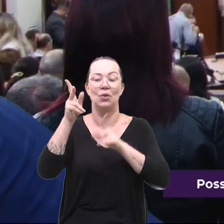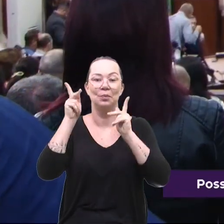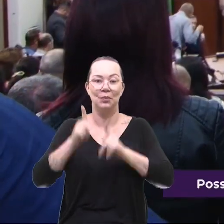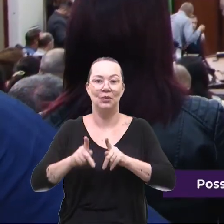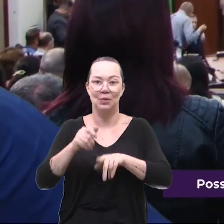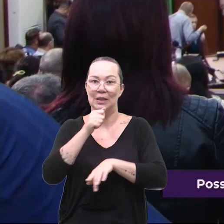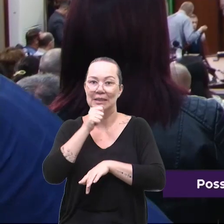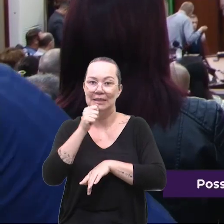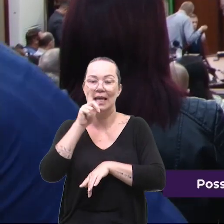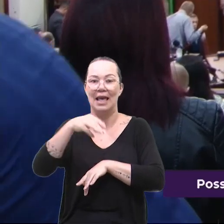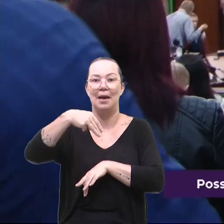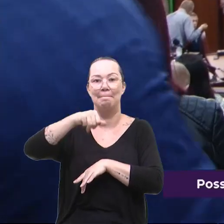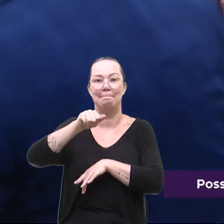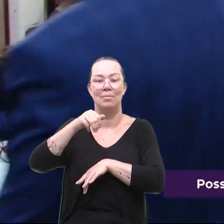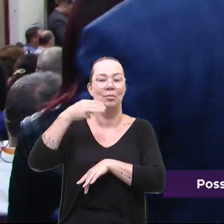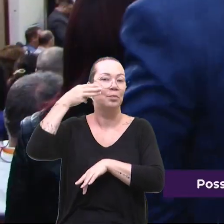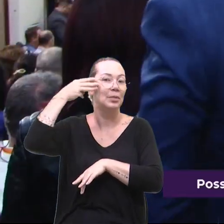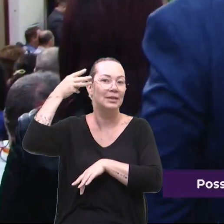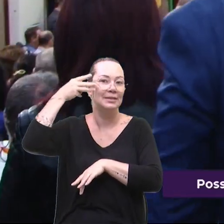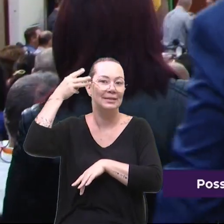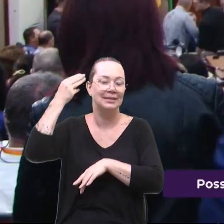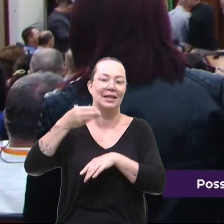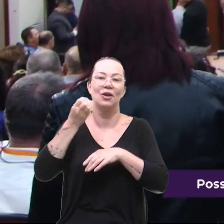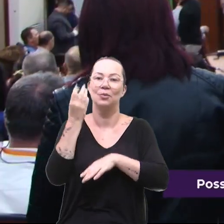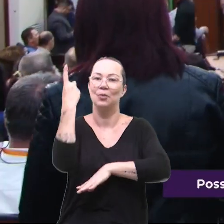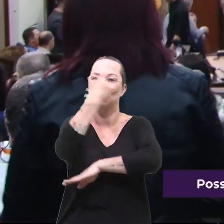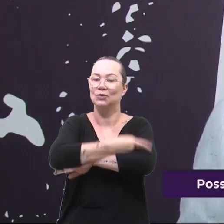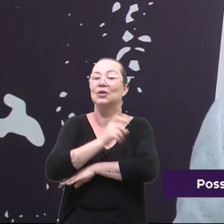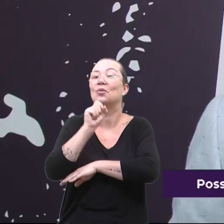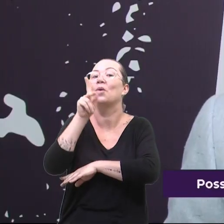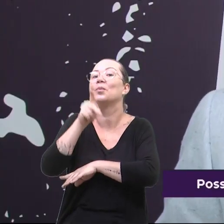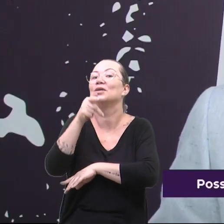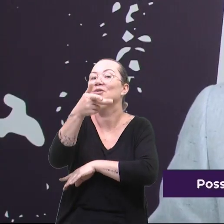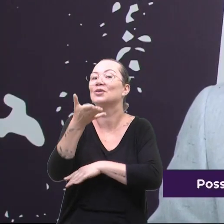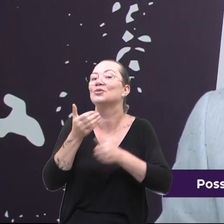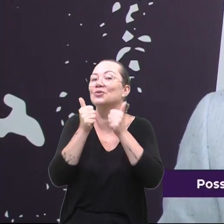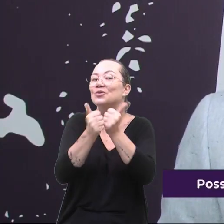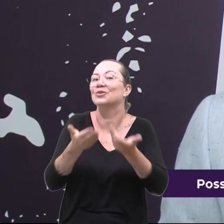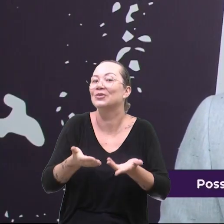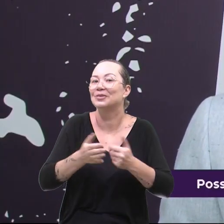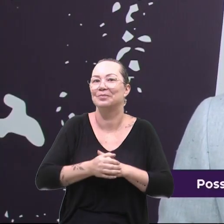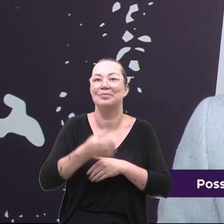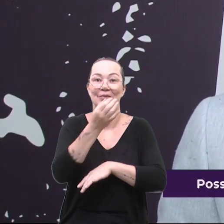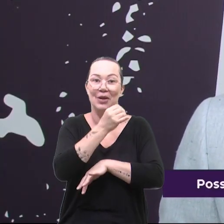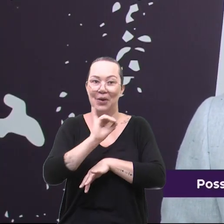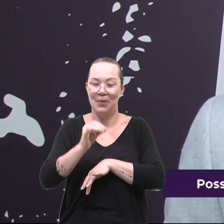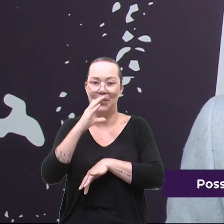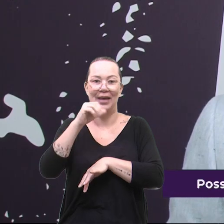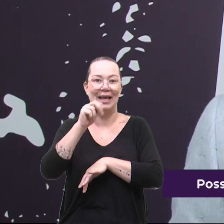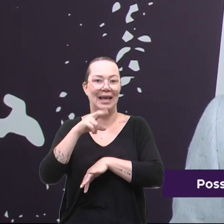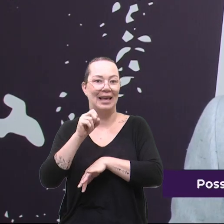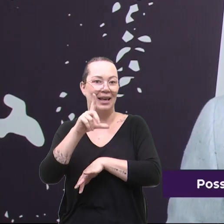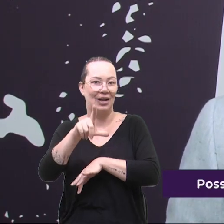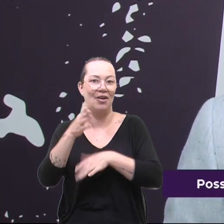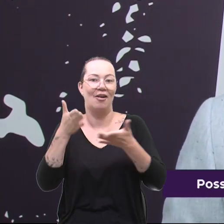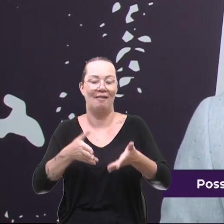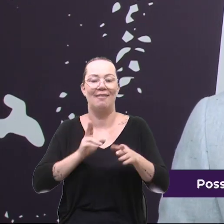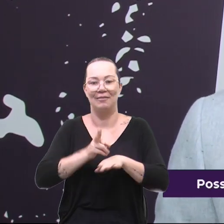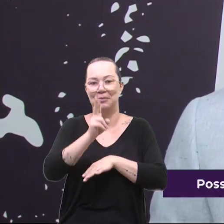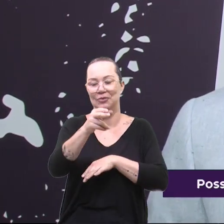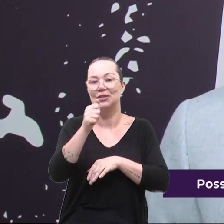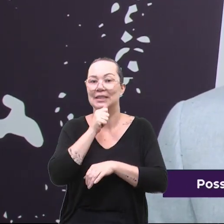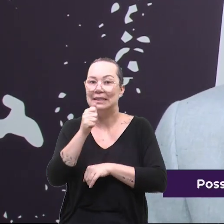integrantes é o Marcelo. Bom dia, Marcelo, com quem você está? Oi, Carol, bom dia. Isso aí, vamos dar sequência, né? Nossa rodada